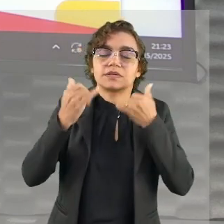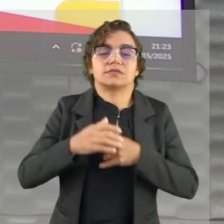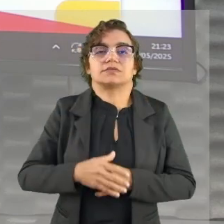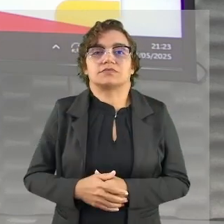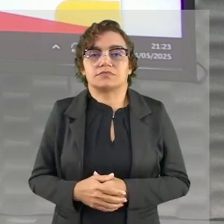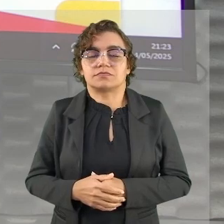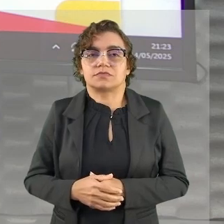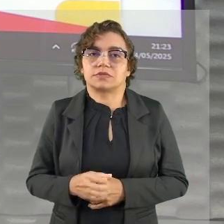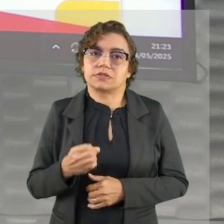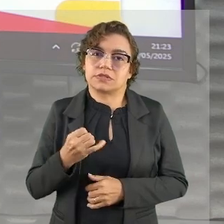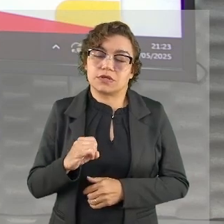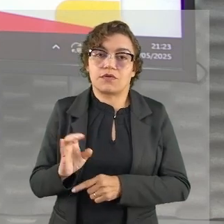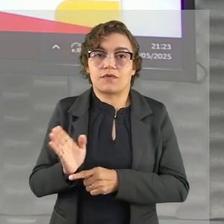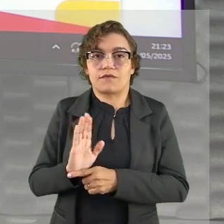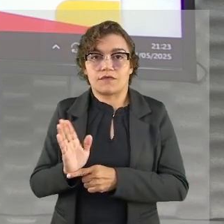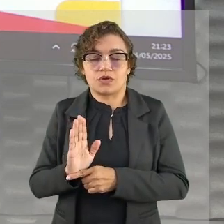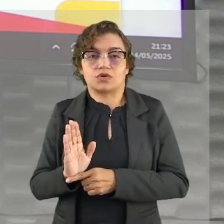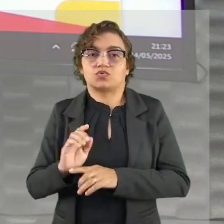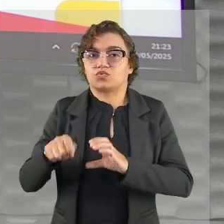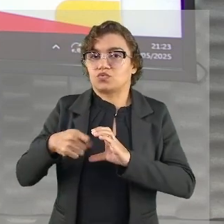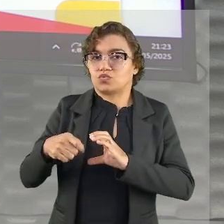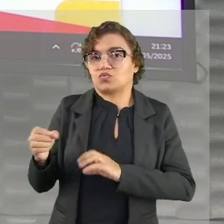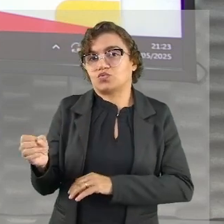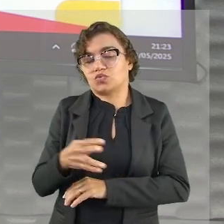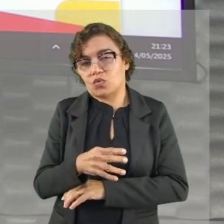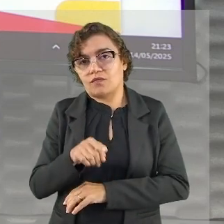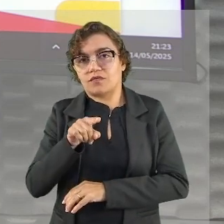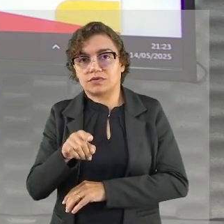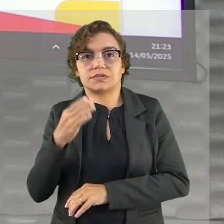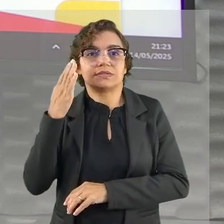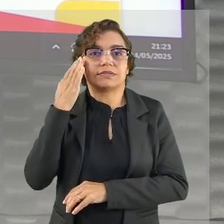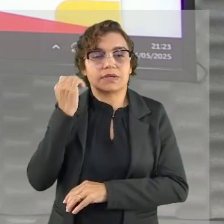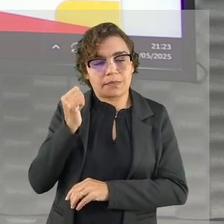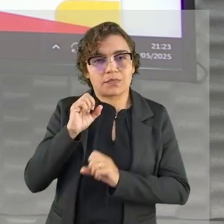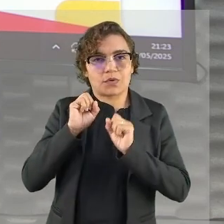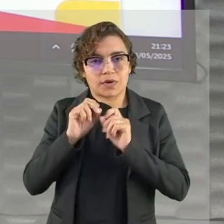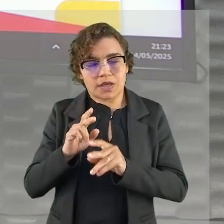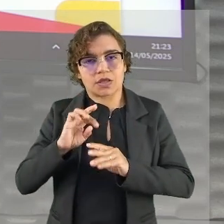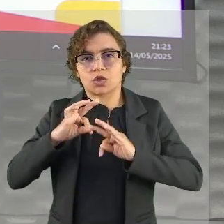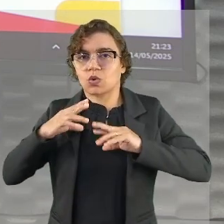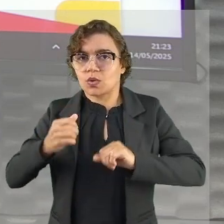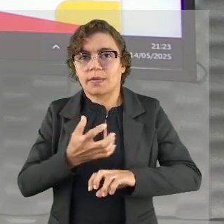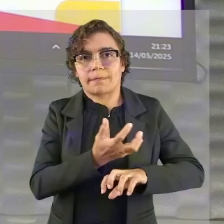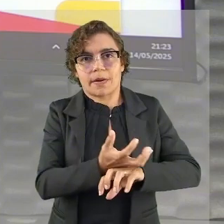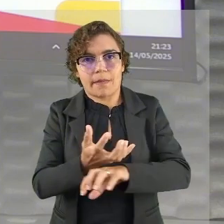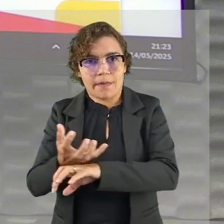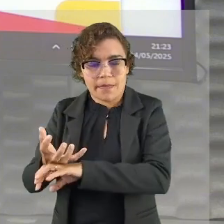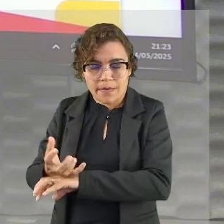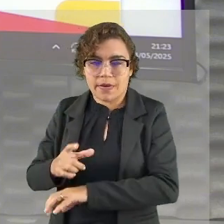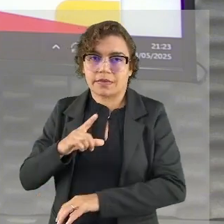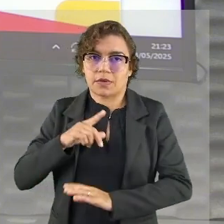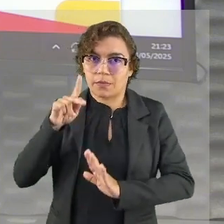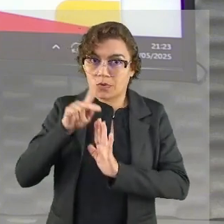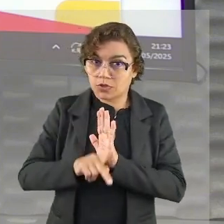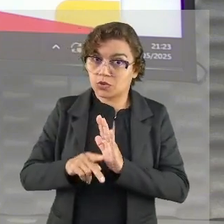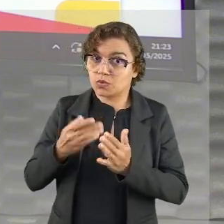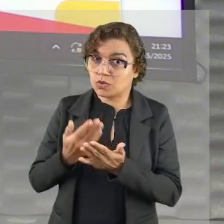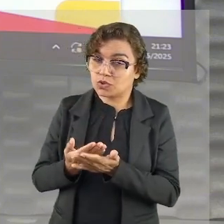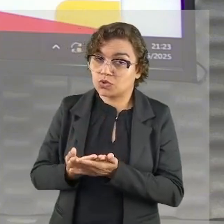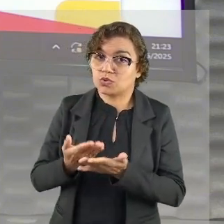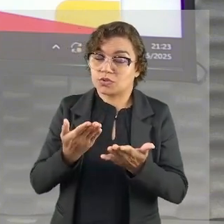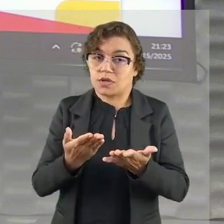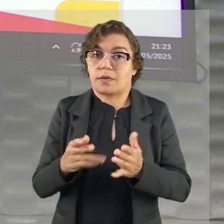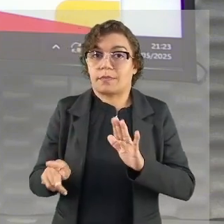um vídeo novo para você. Aulas de todas as disciplinas, tá bom? Tá lá para você nesse projeto aí, Estuda Aí, que é um